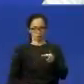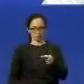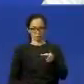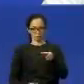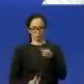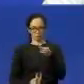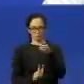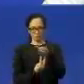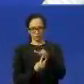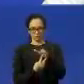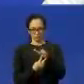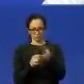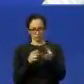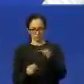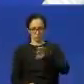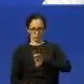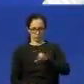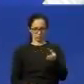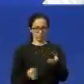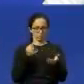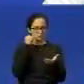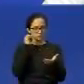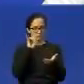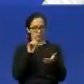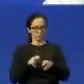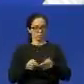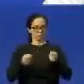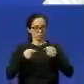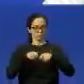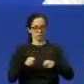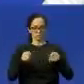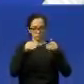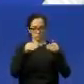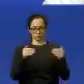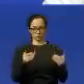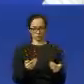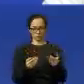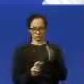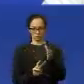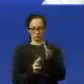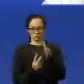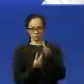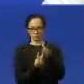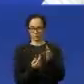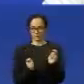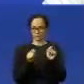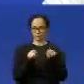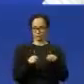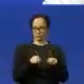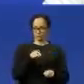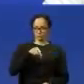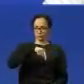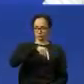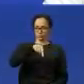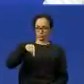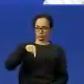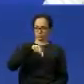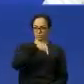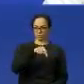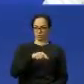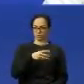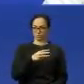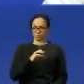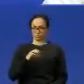suporte, dificultando que o melão role sobre a mesa, o chefe fará o corte, de modo que o raio da seção circular do corte seja de pelo menos